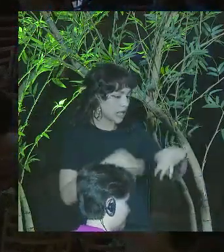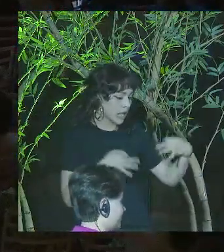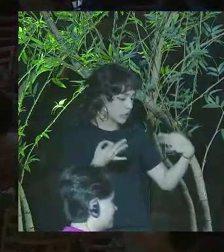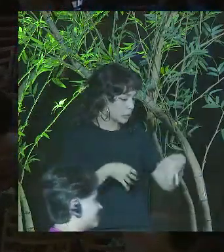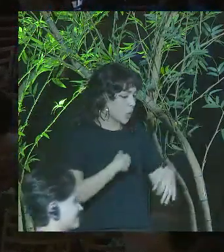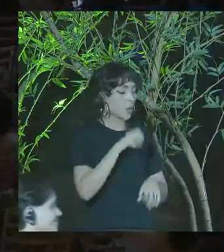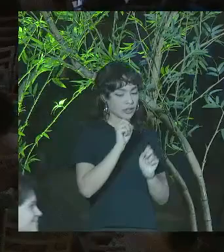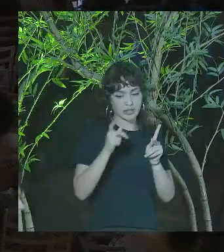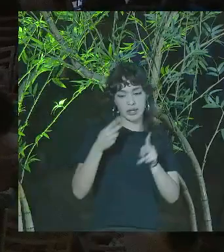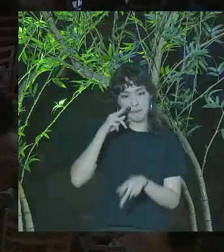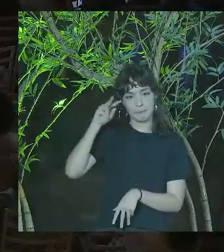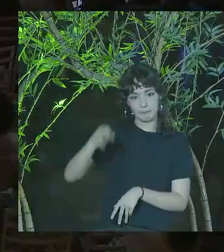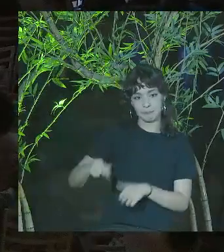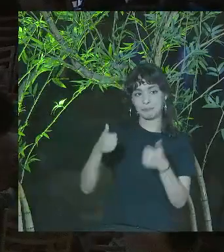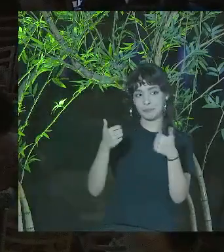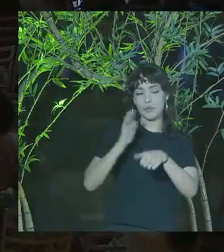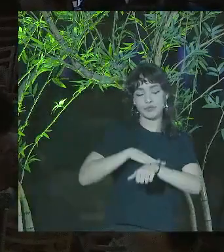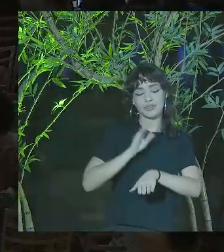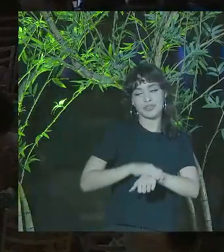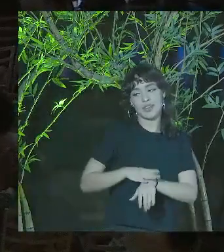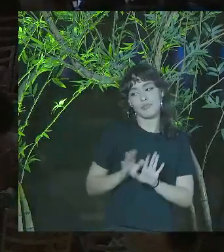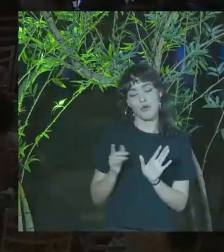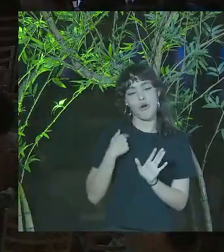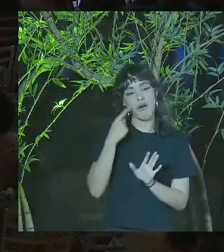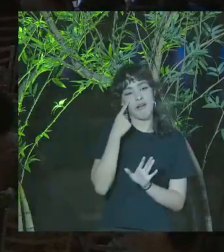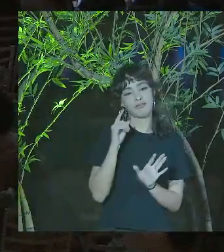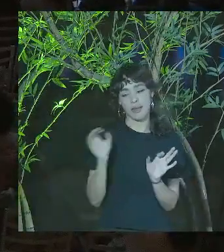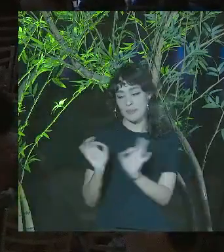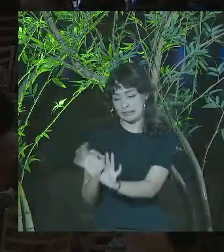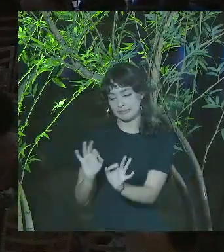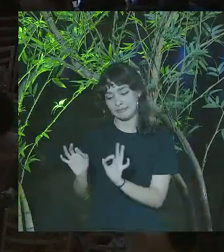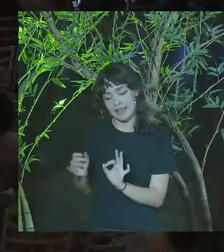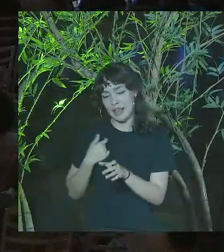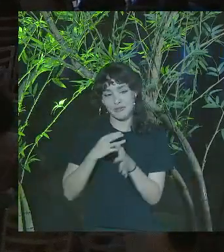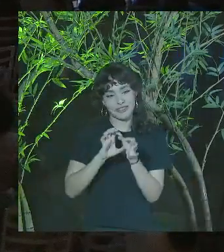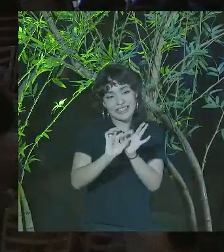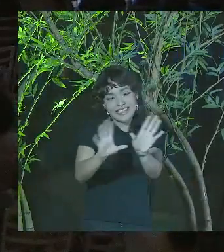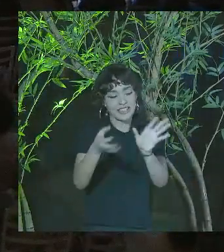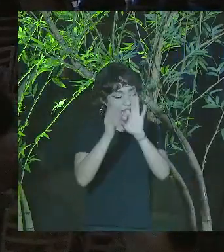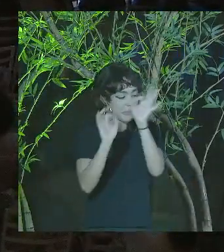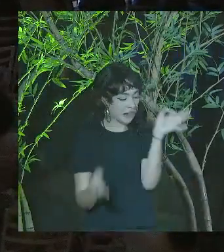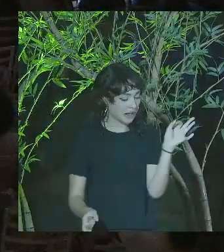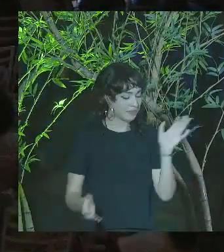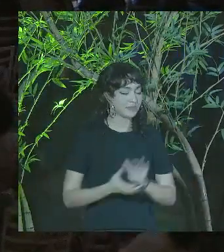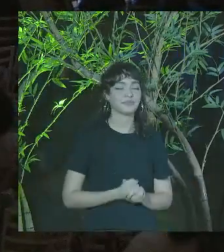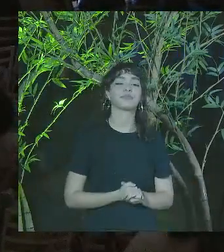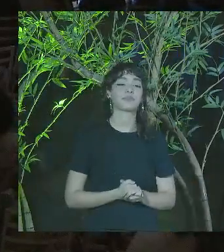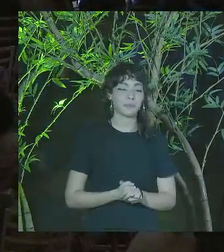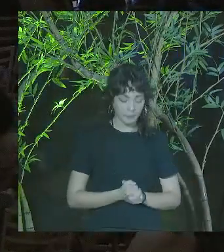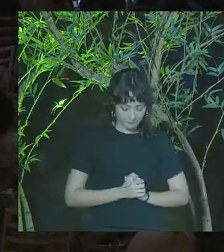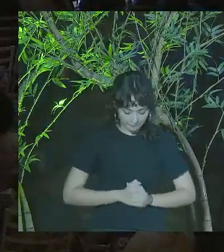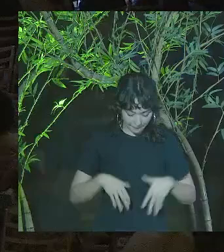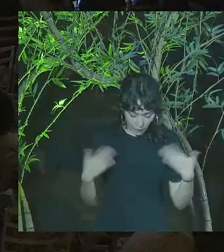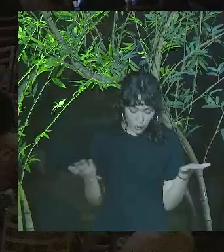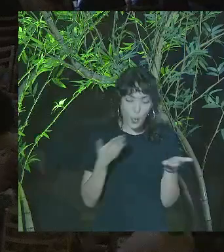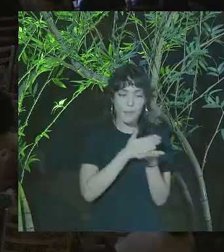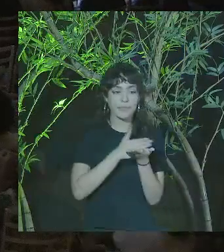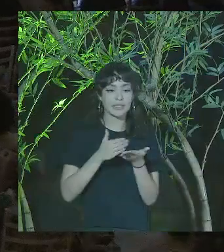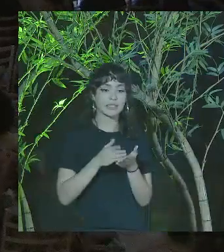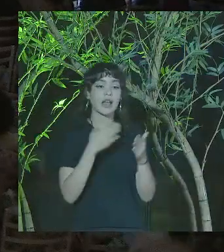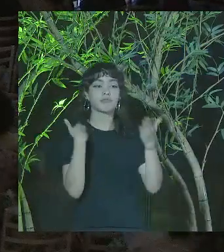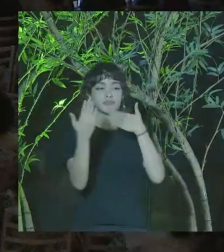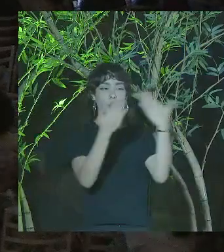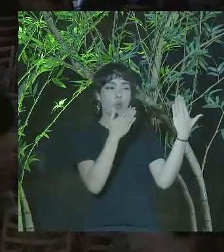aparecer aqui para mim? Então, fica por sua conta e risco. Não apareceu nada, eu estou livre. É isso? Então, vamos conversar